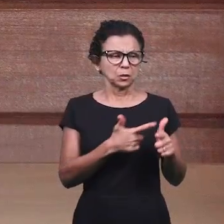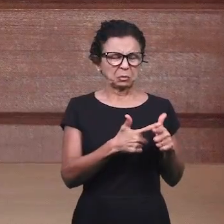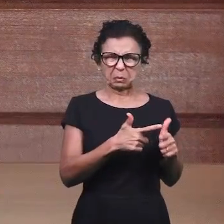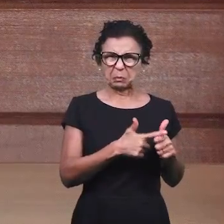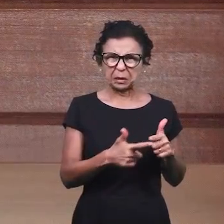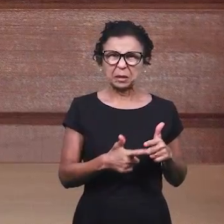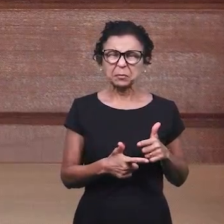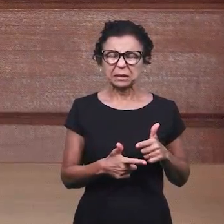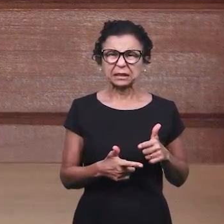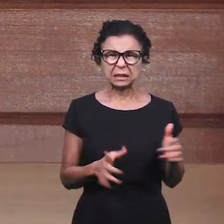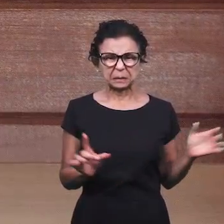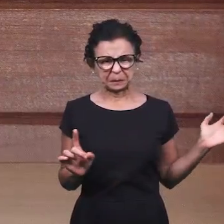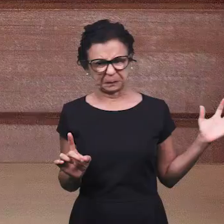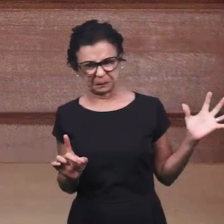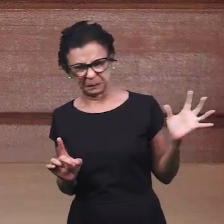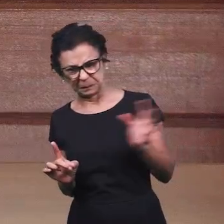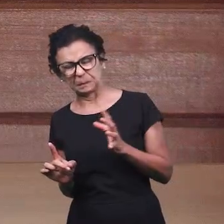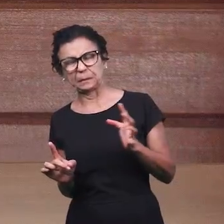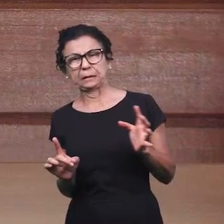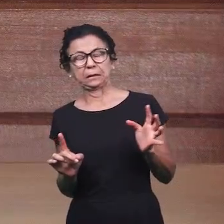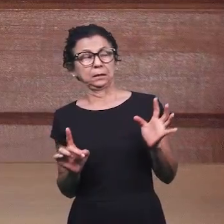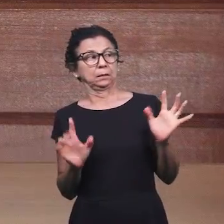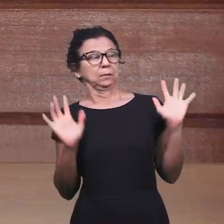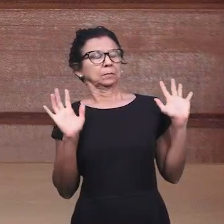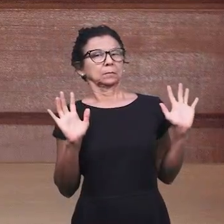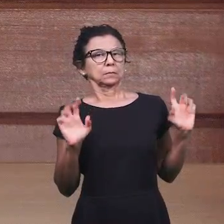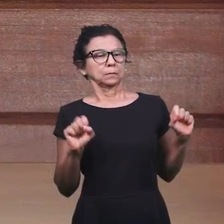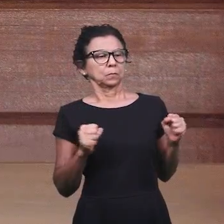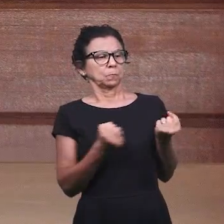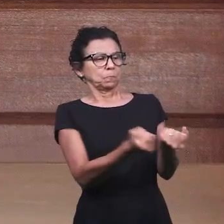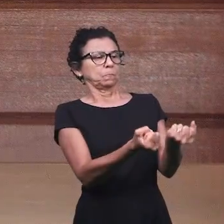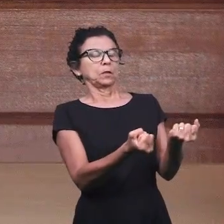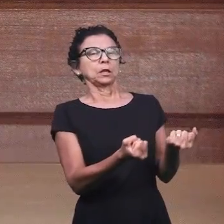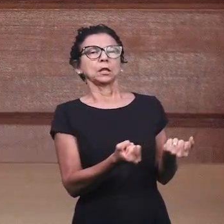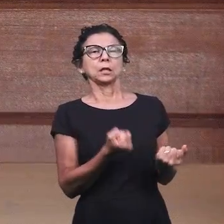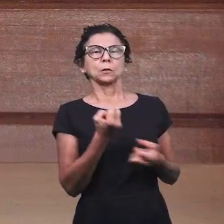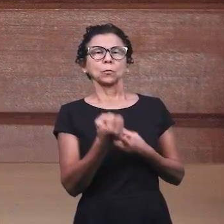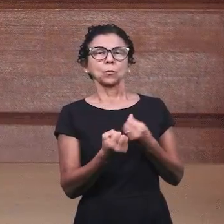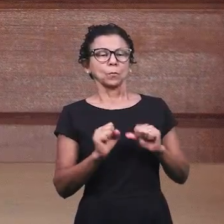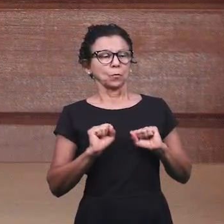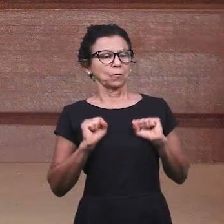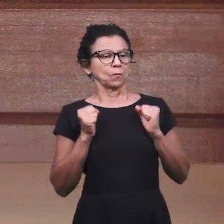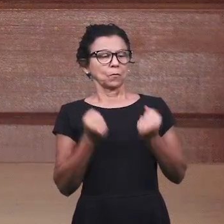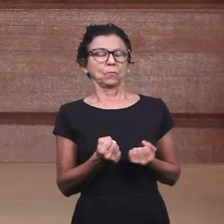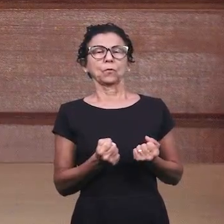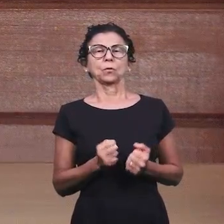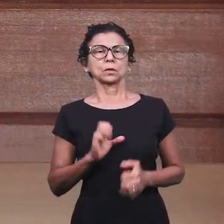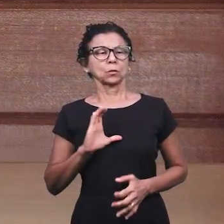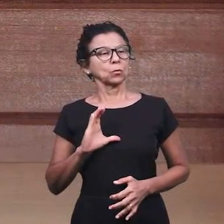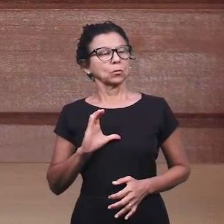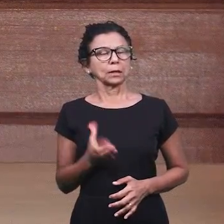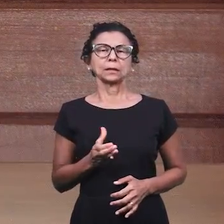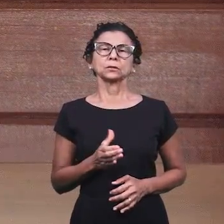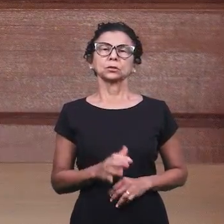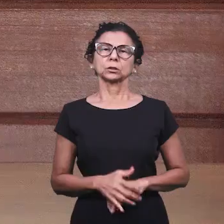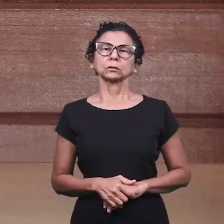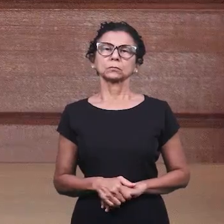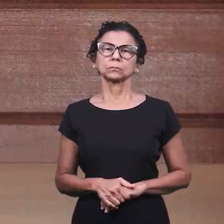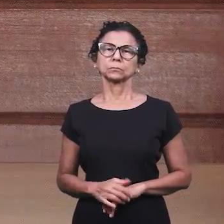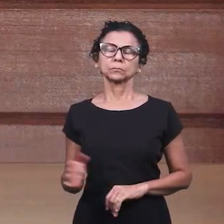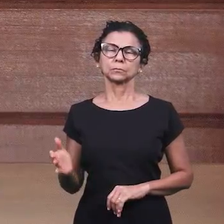é aquele que aplica. E o lema desse ano é: quem tem ouvidos, ouça, né, o que o Espírito diz